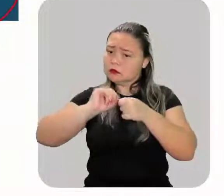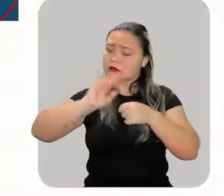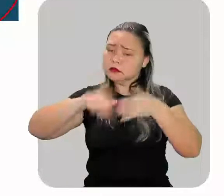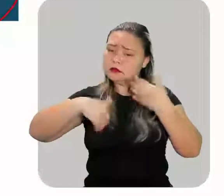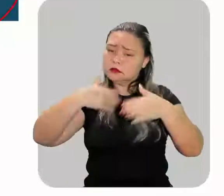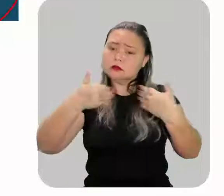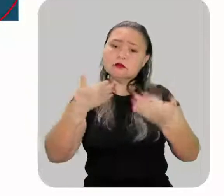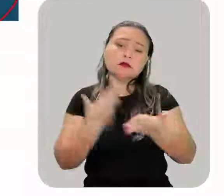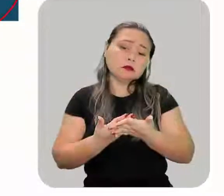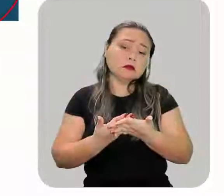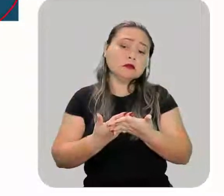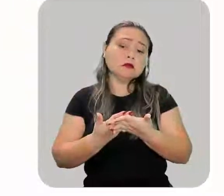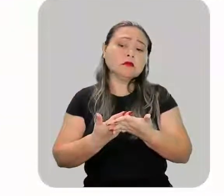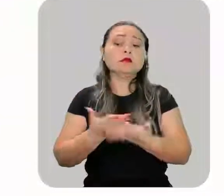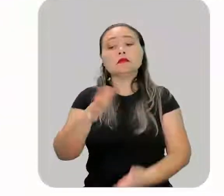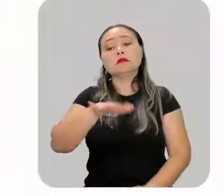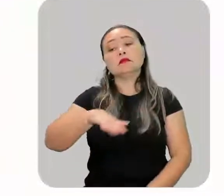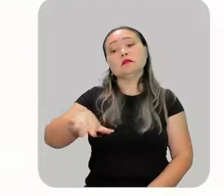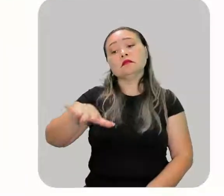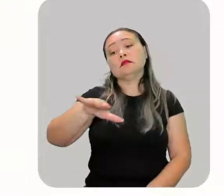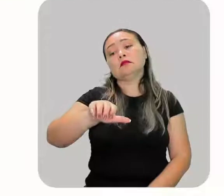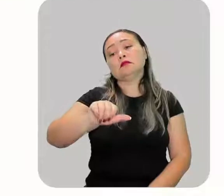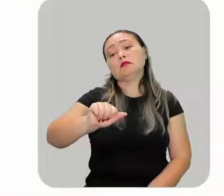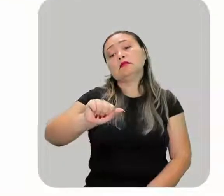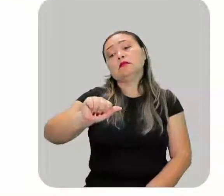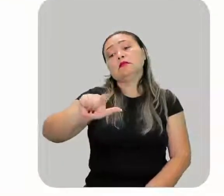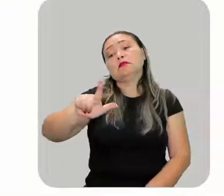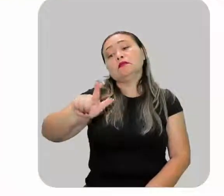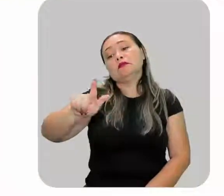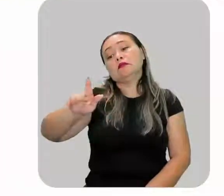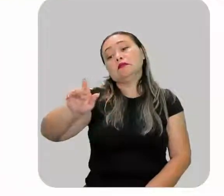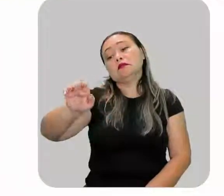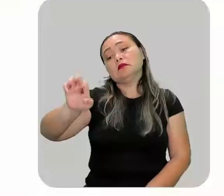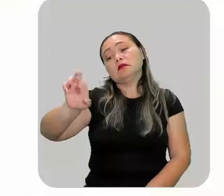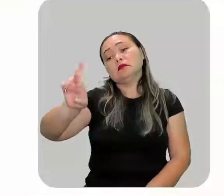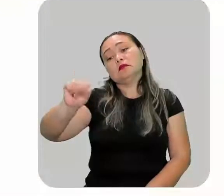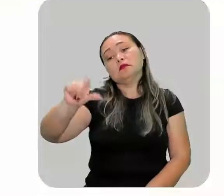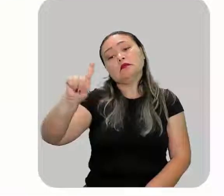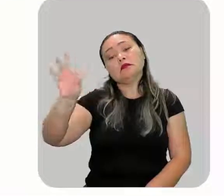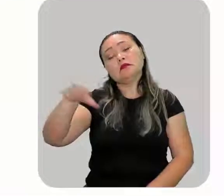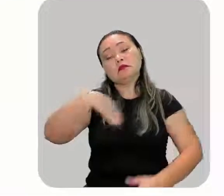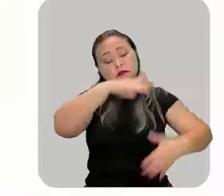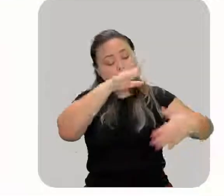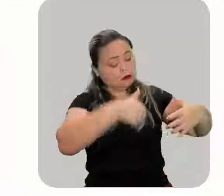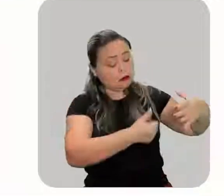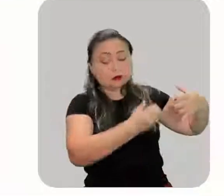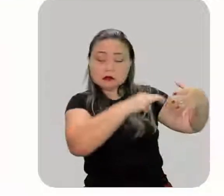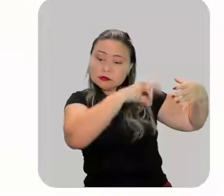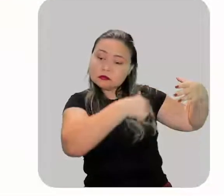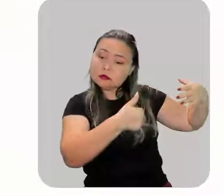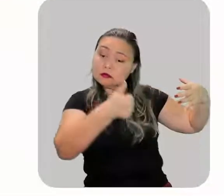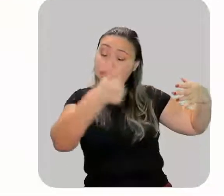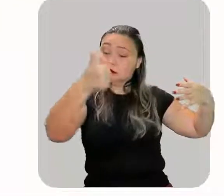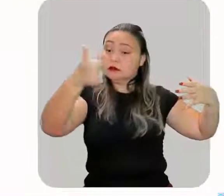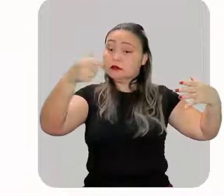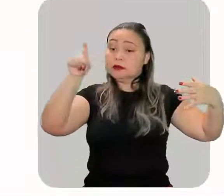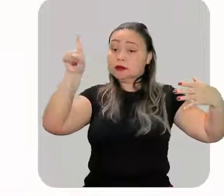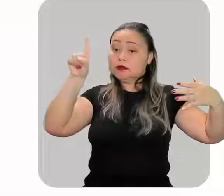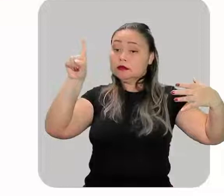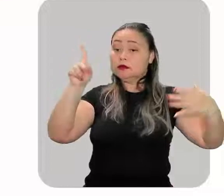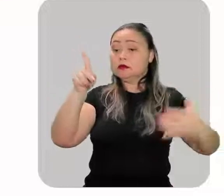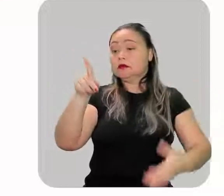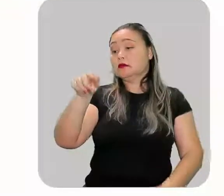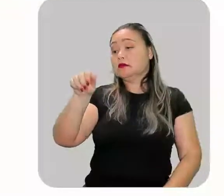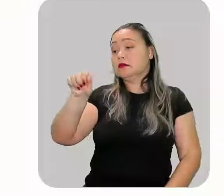das aulas aí da álgebra, né? Porque, como sempre, o nosso mágico está trazendo aí as equações algébricas na sua